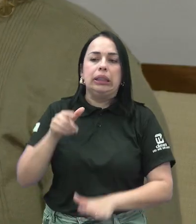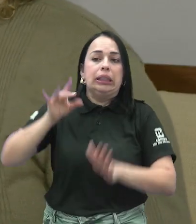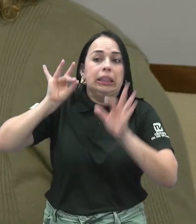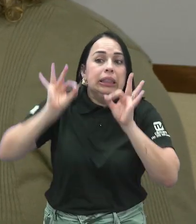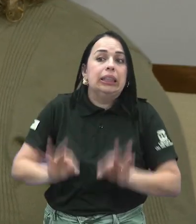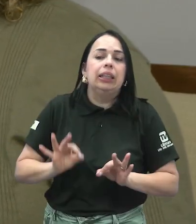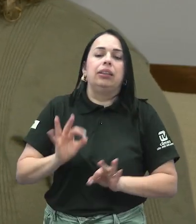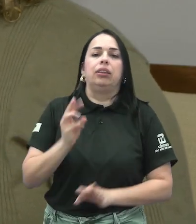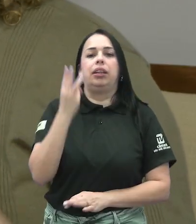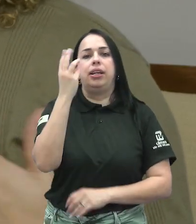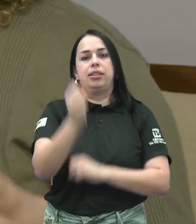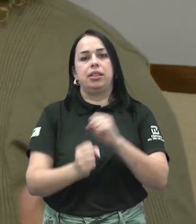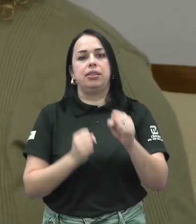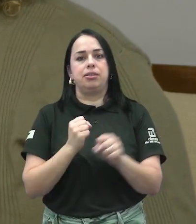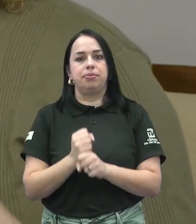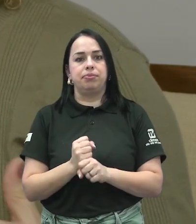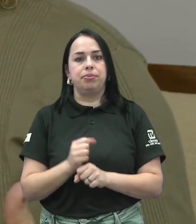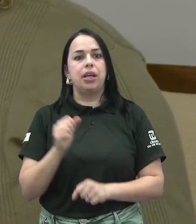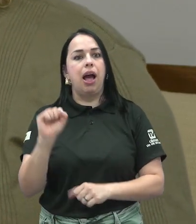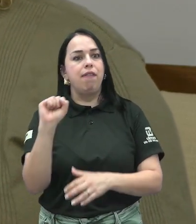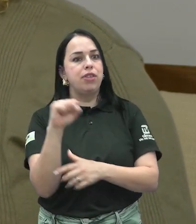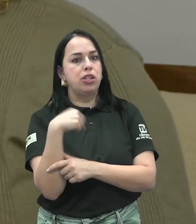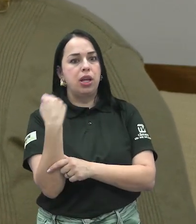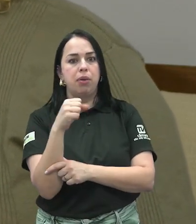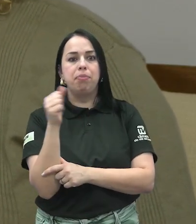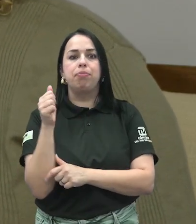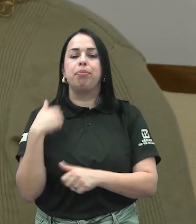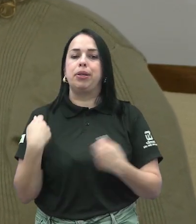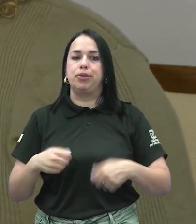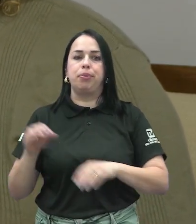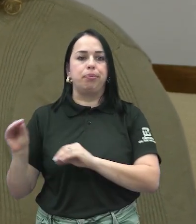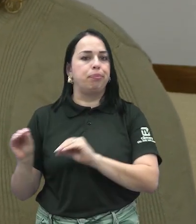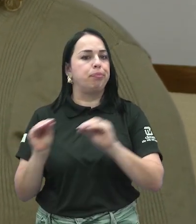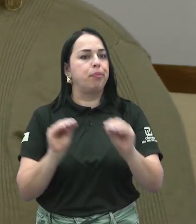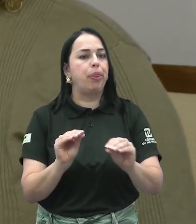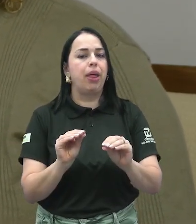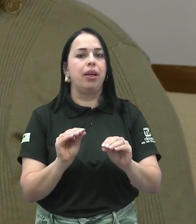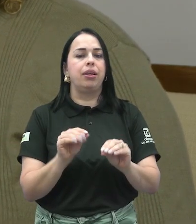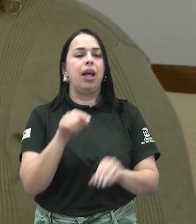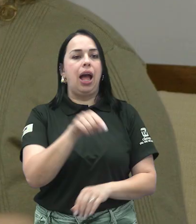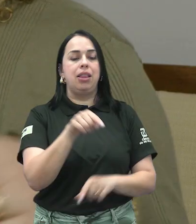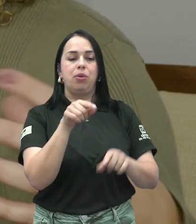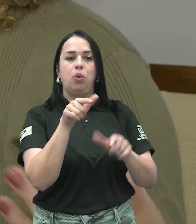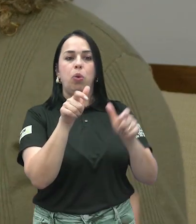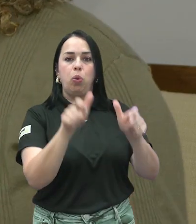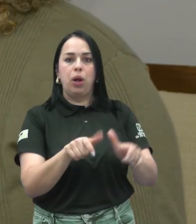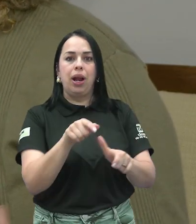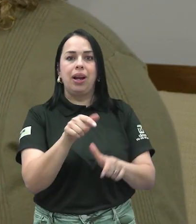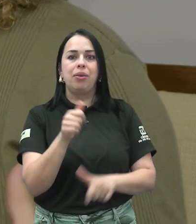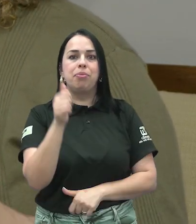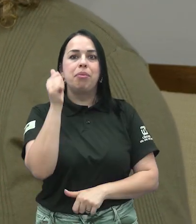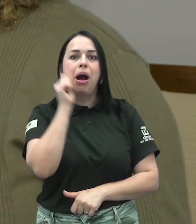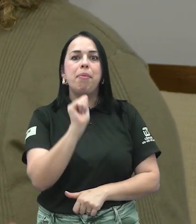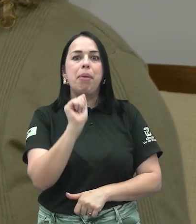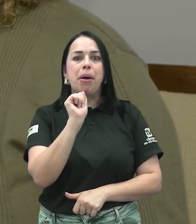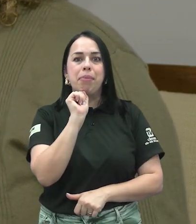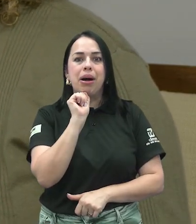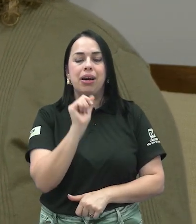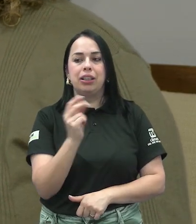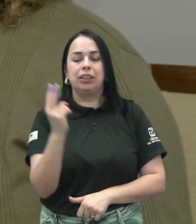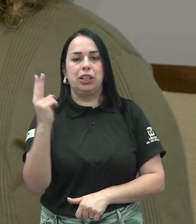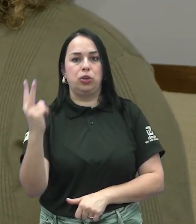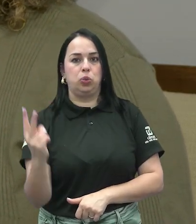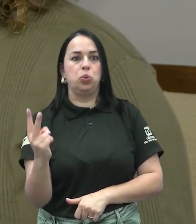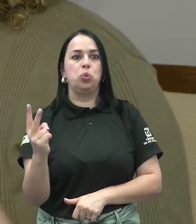A gente precisou fazer uma mudança do Arthur de fisioterapia. E aí, nessa nova clínica, uma mãe, que